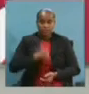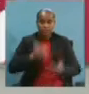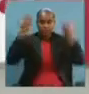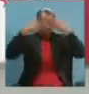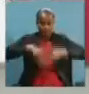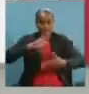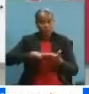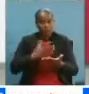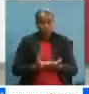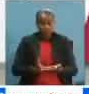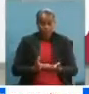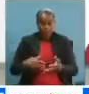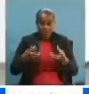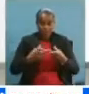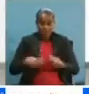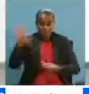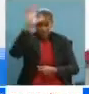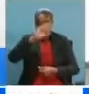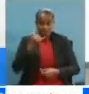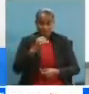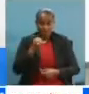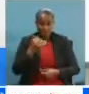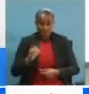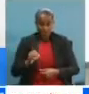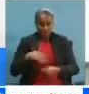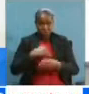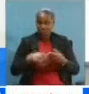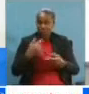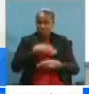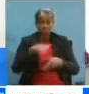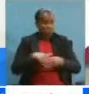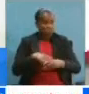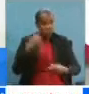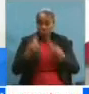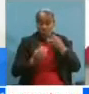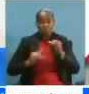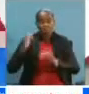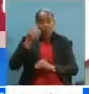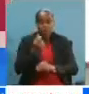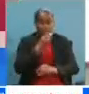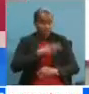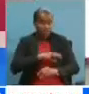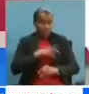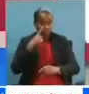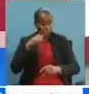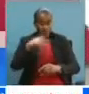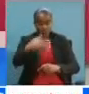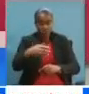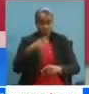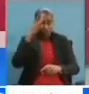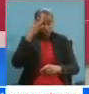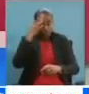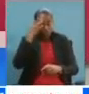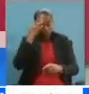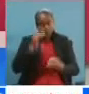Muito boa noite. A proposta do Orçamento do Estado para 2020 não contempla nenhum aumento salarial, apesar da previsão da taxa de inflação